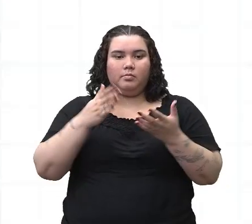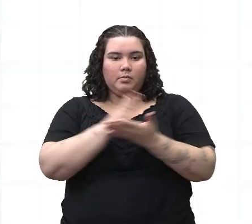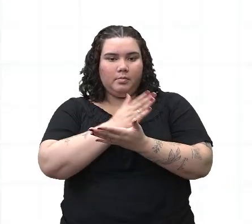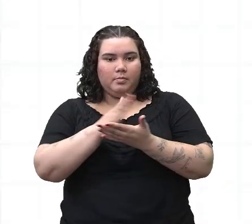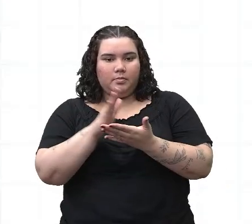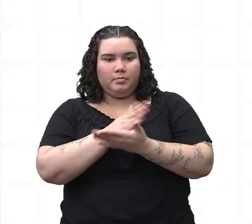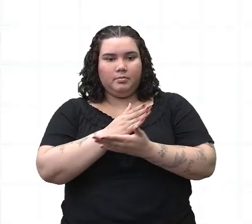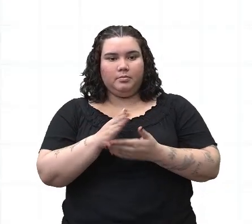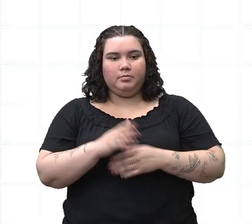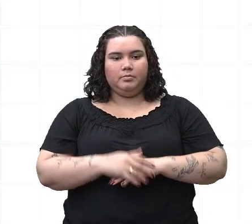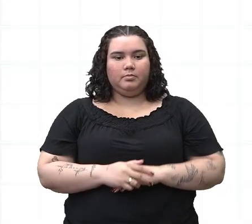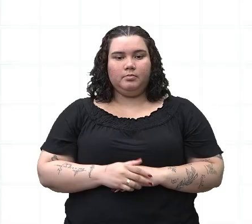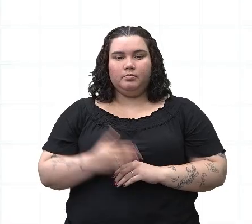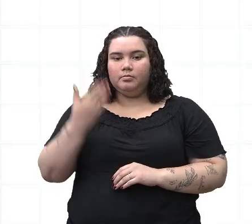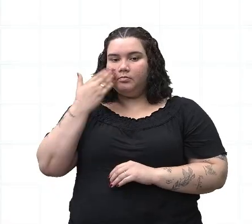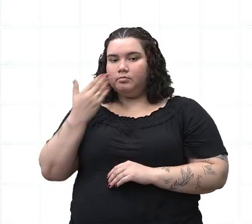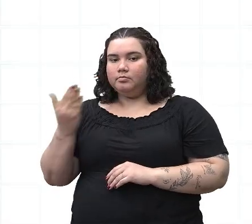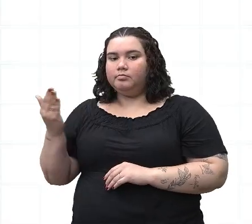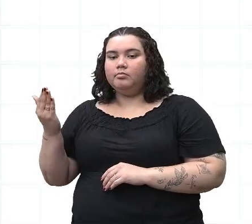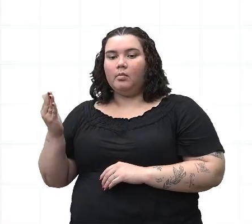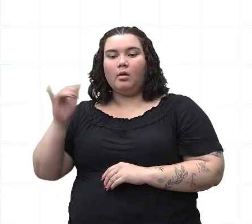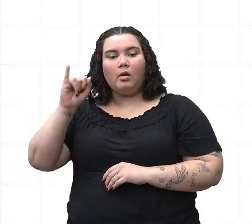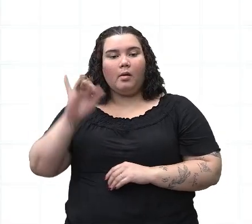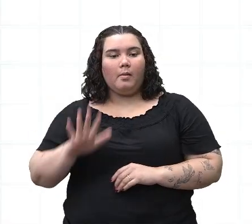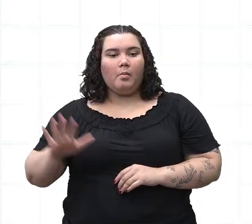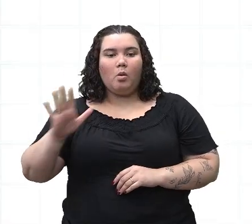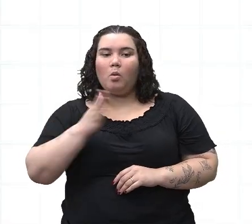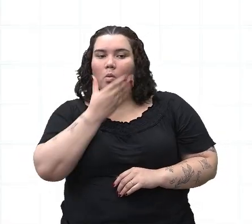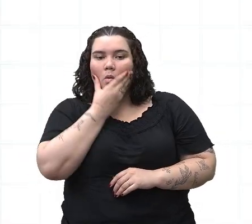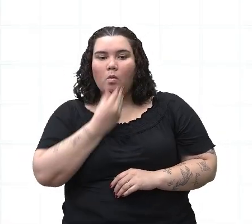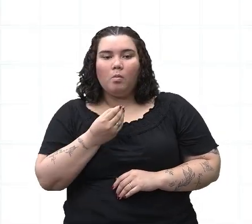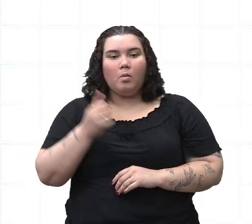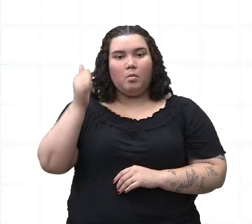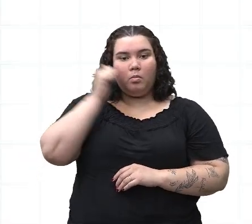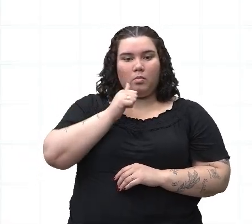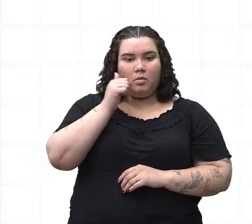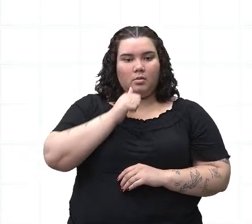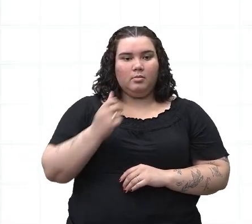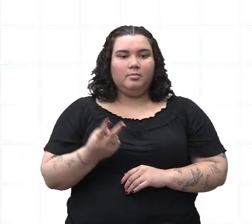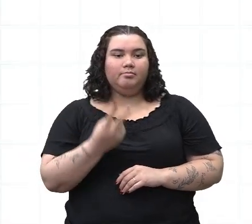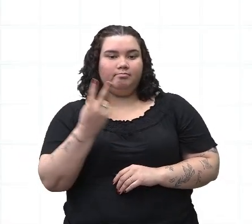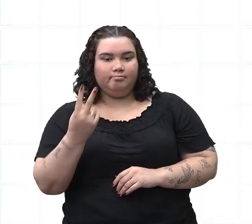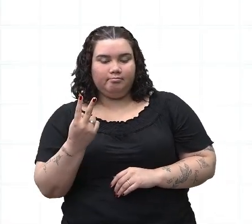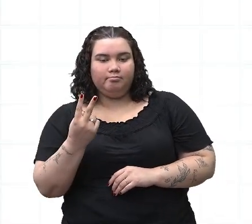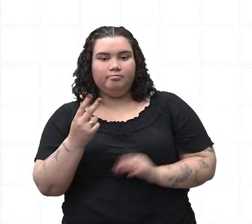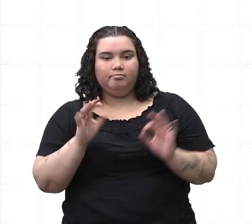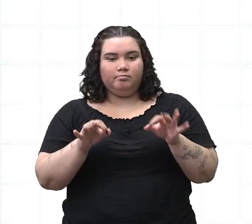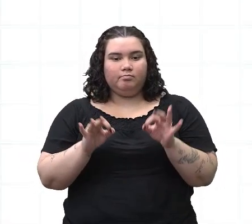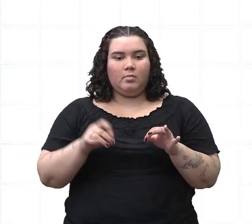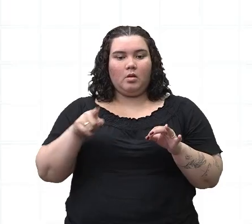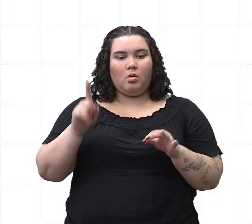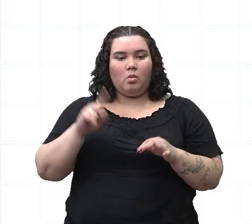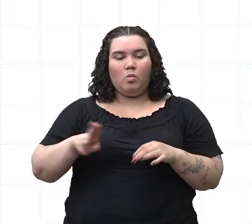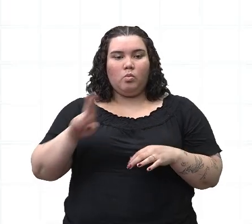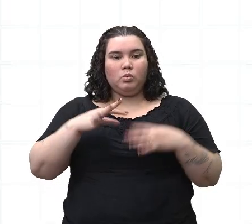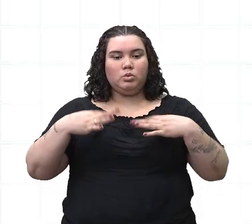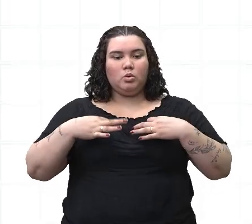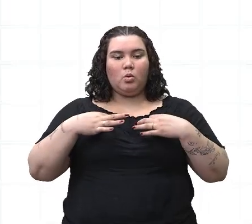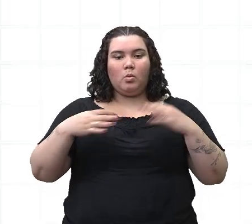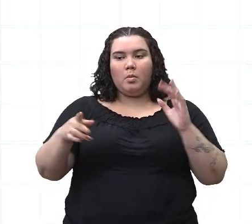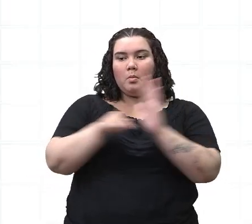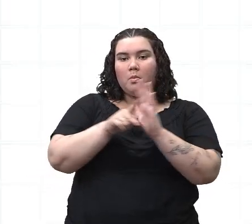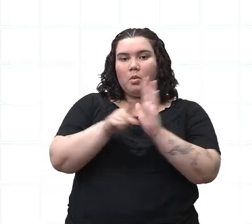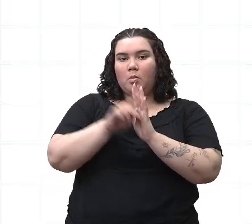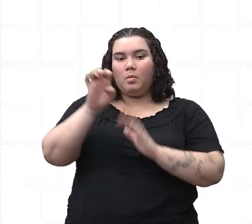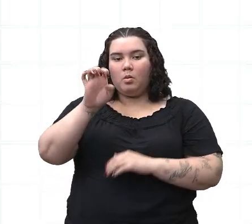figurino. Aí nós temos a imagem de um homem e de uma mulher, né? A gente está falando de um vestuário europeu,